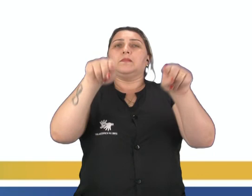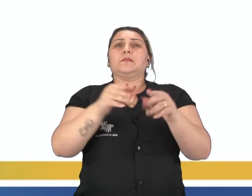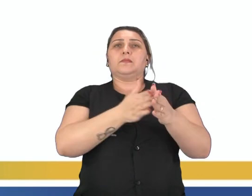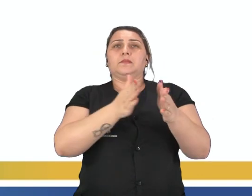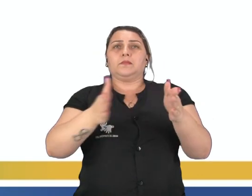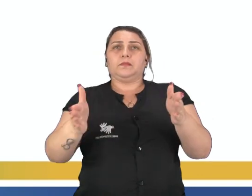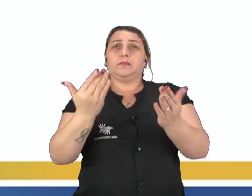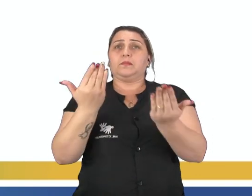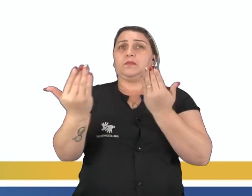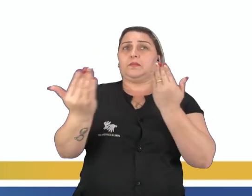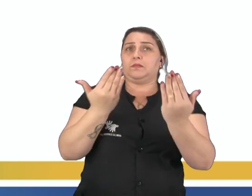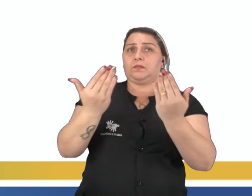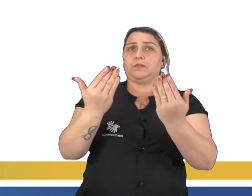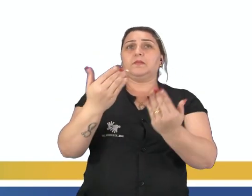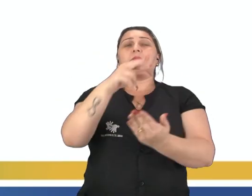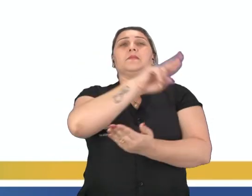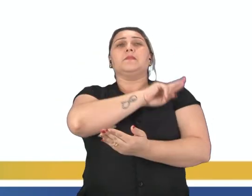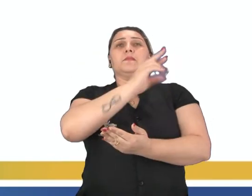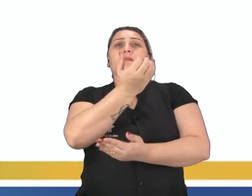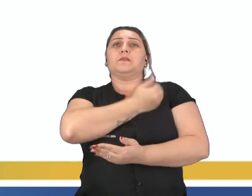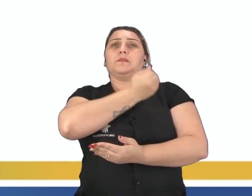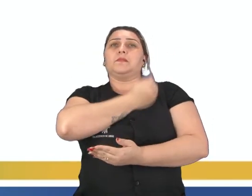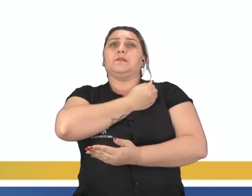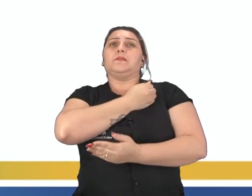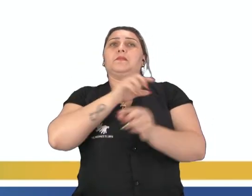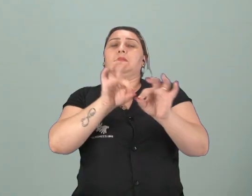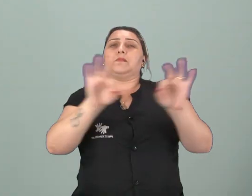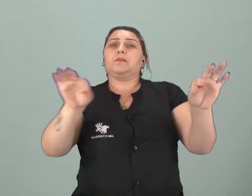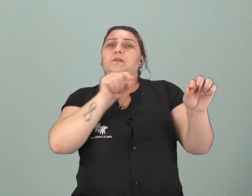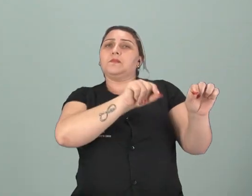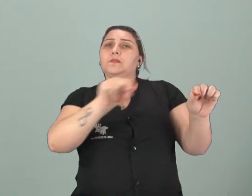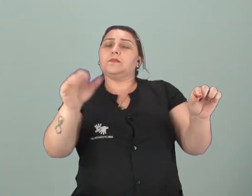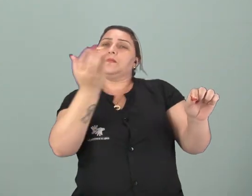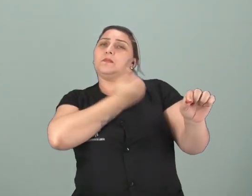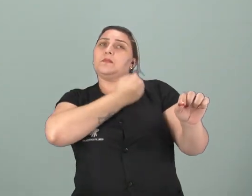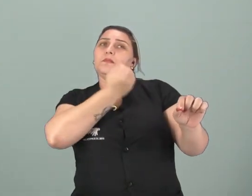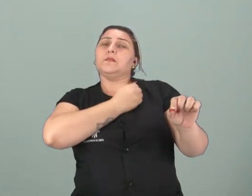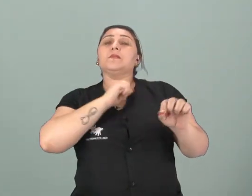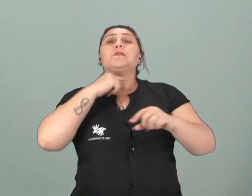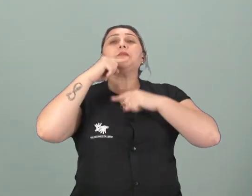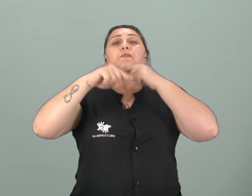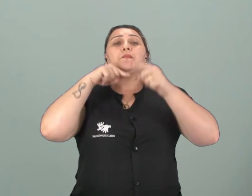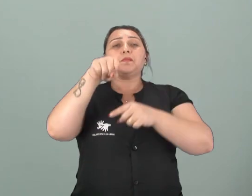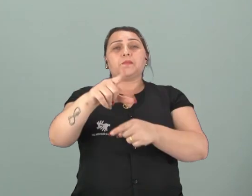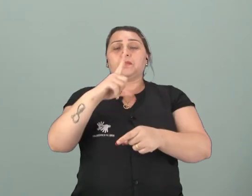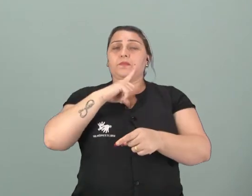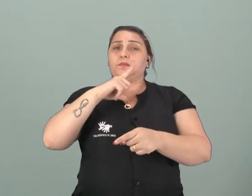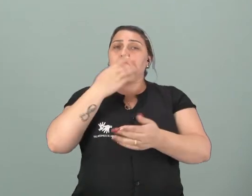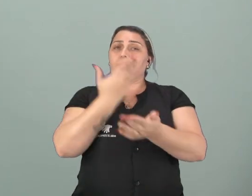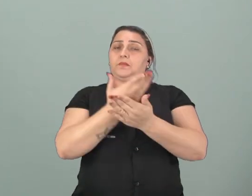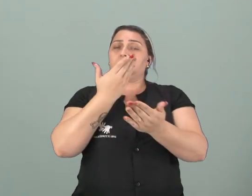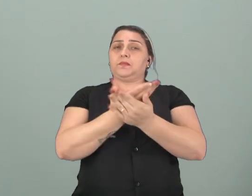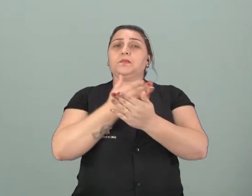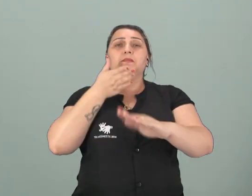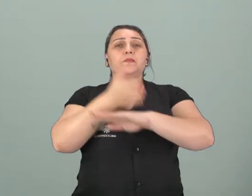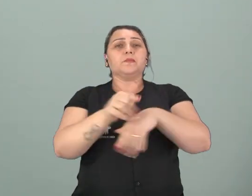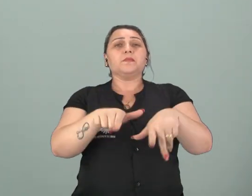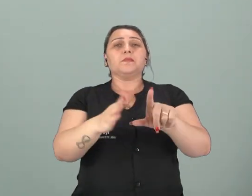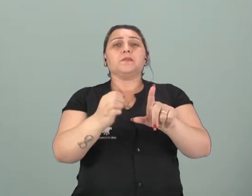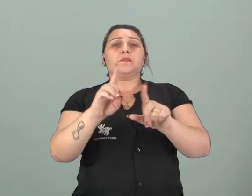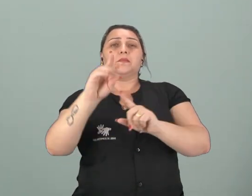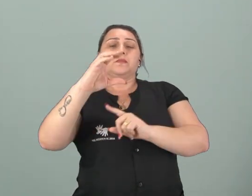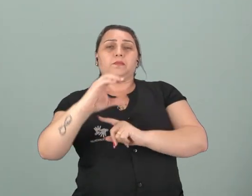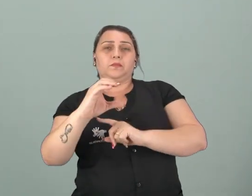ordem, comparar e representar números decimais em uma reta numérica. Qualquer dúvida que vocês tiverem sobre a aula, acesse a nossa